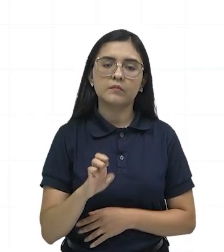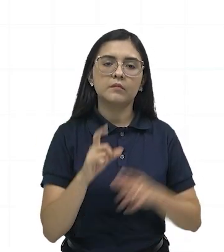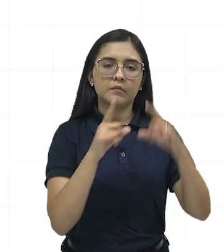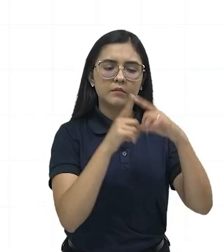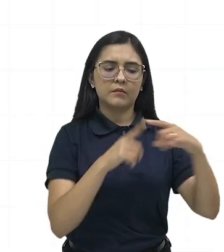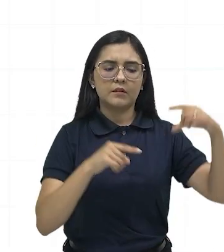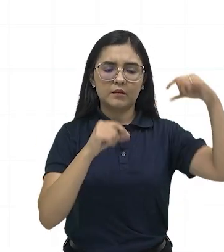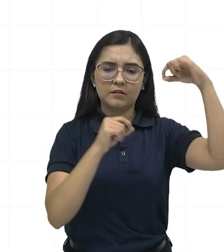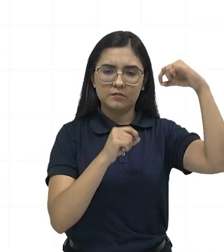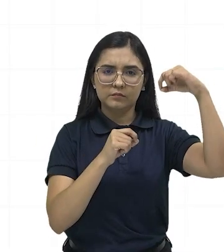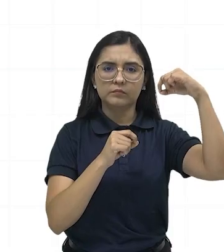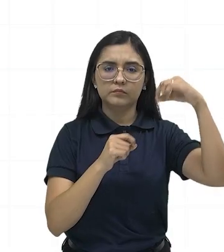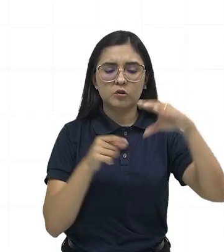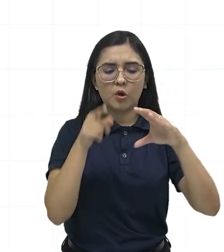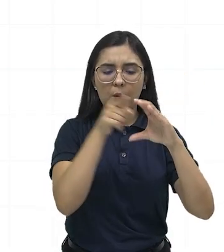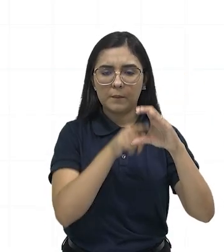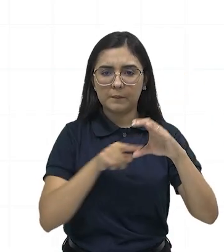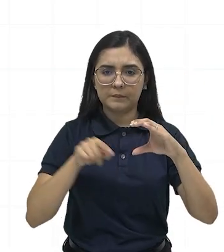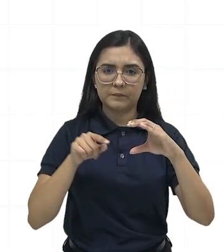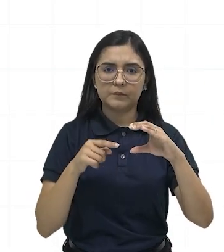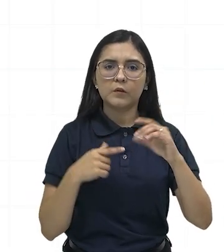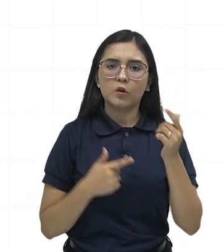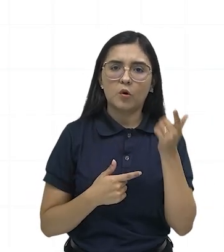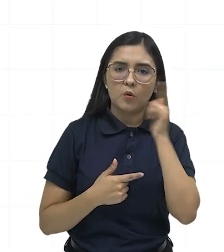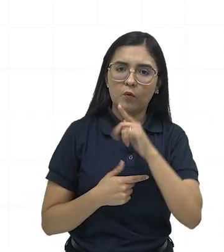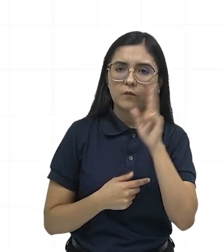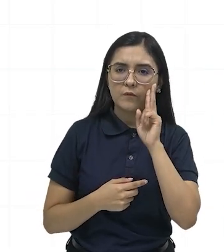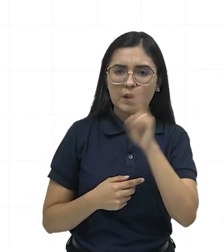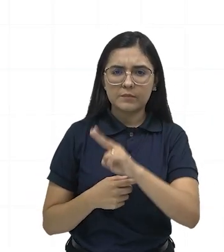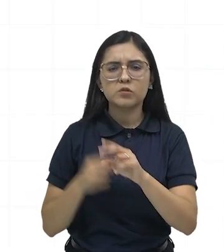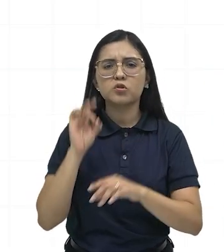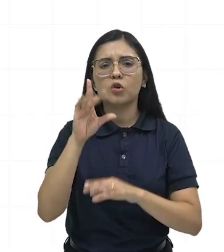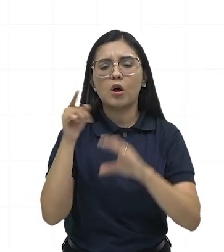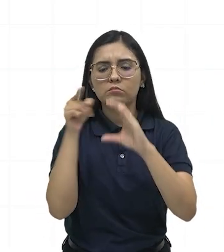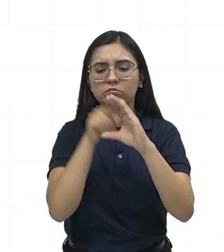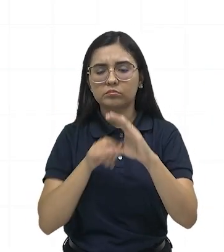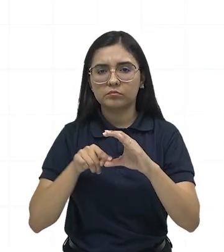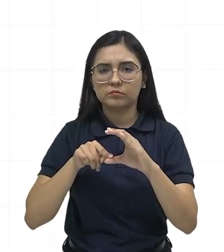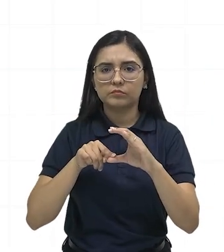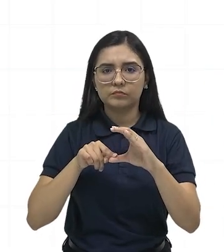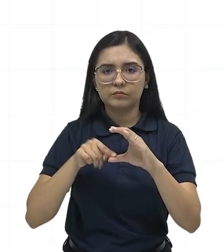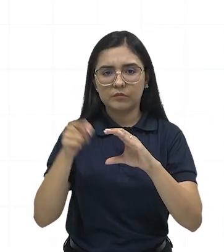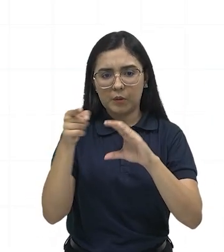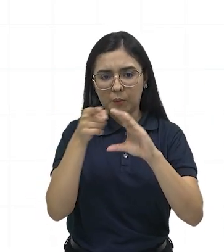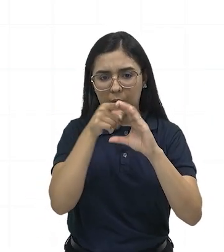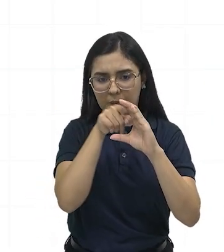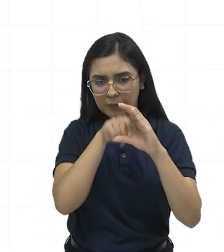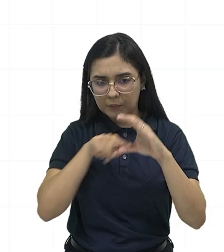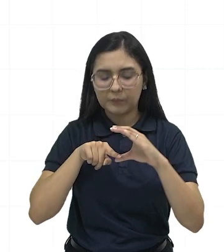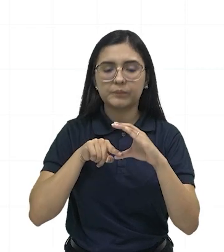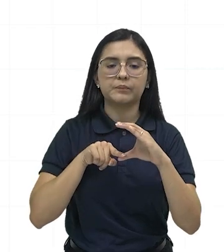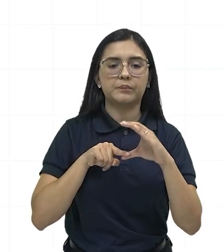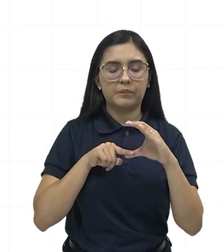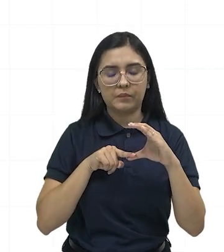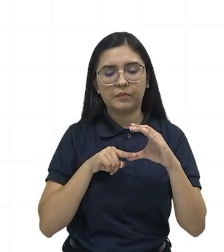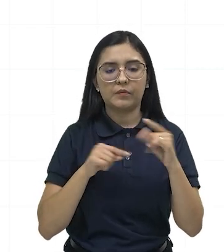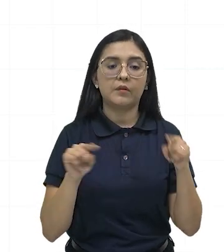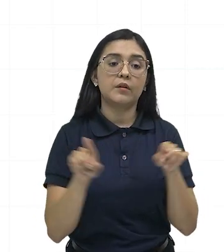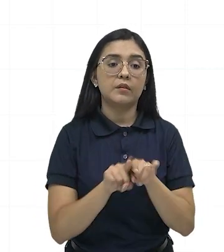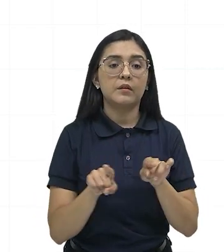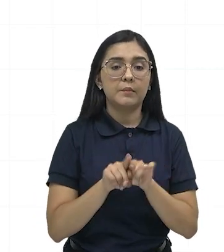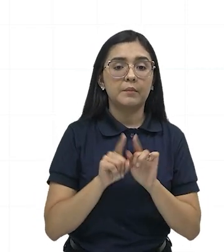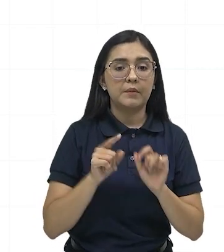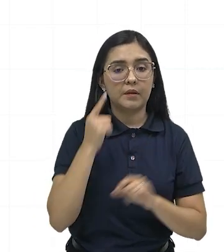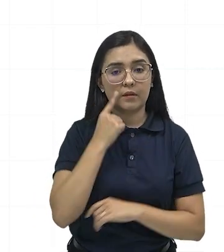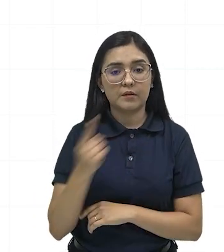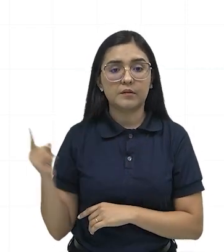da Lua do ponto de vista terrestre como um semicírculo, né? E a Lua crescente também é